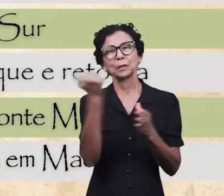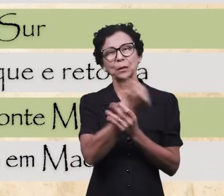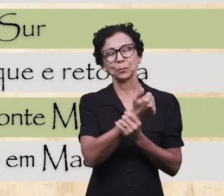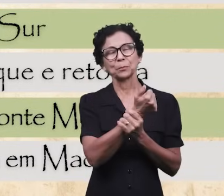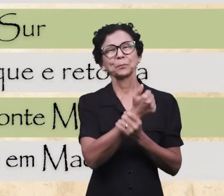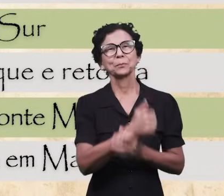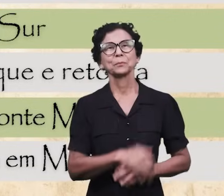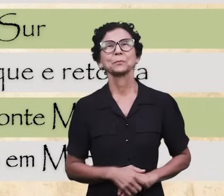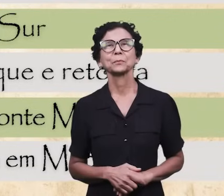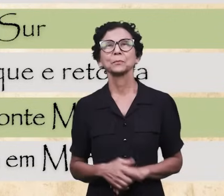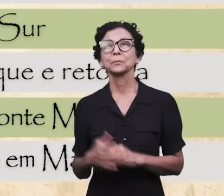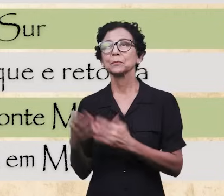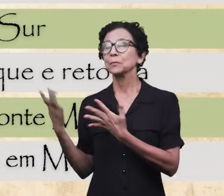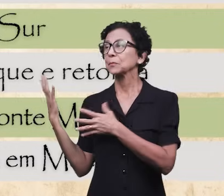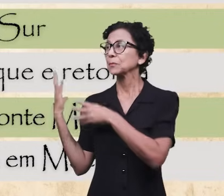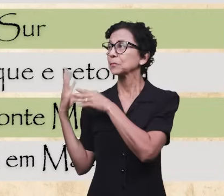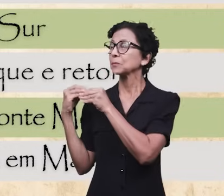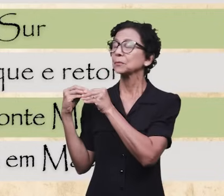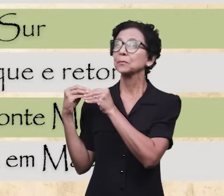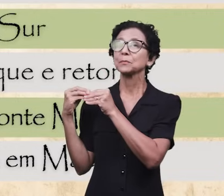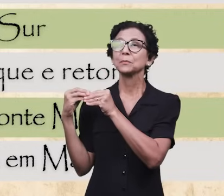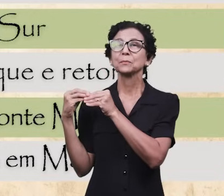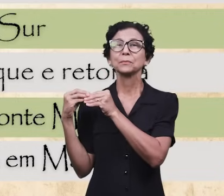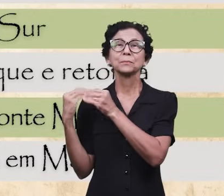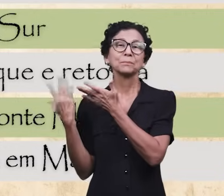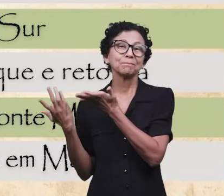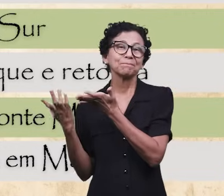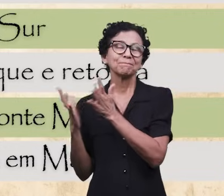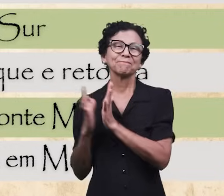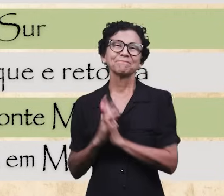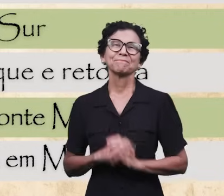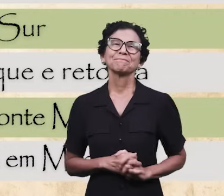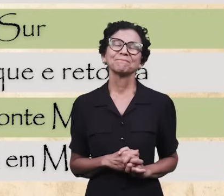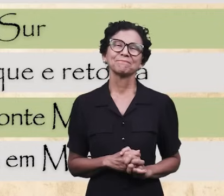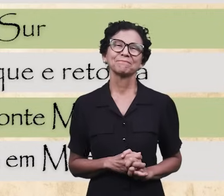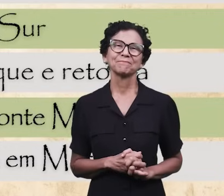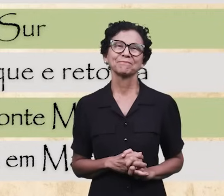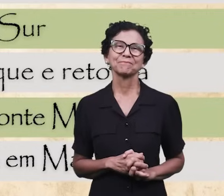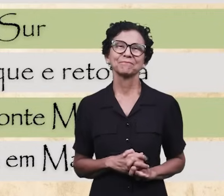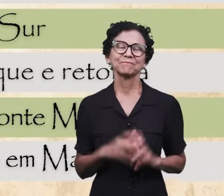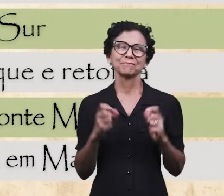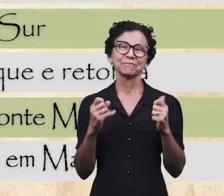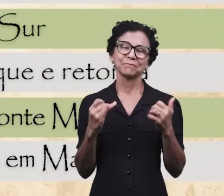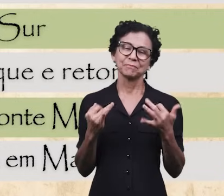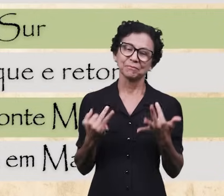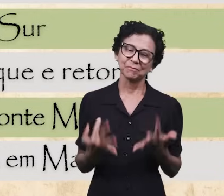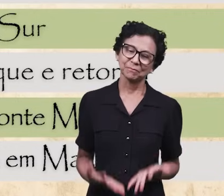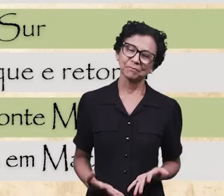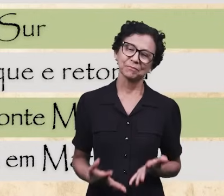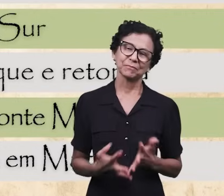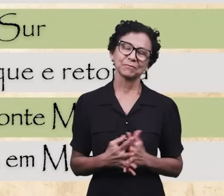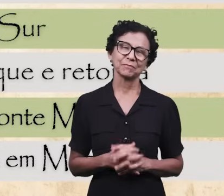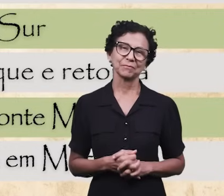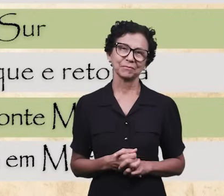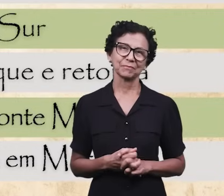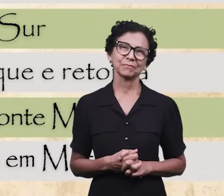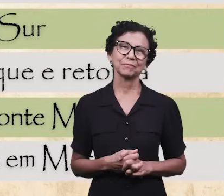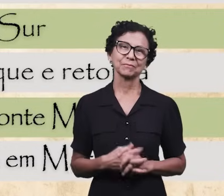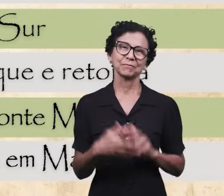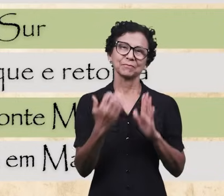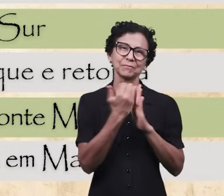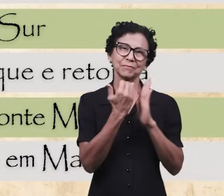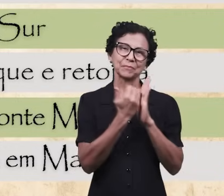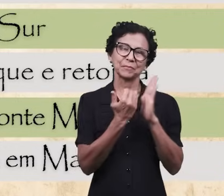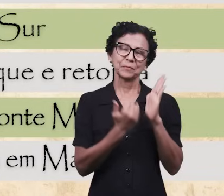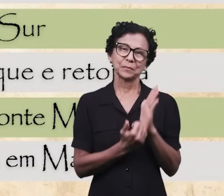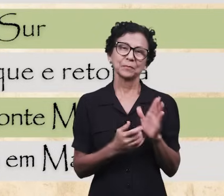sintetizar aquilo que foi explorado nesses episódios. Mas sempre convidamos aos irmãos, nós não esgotamos